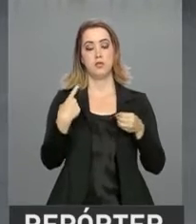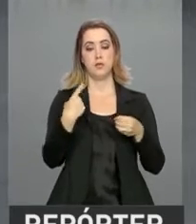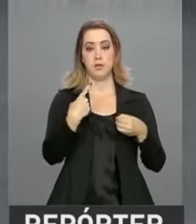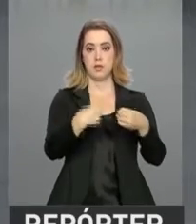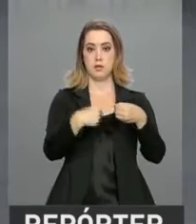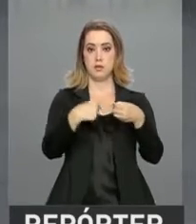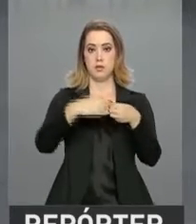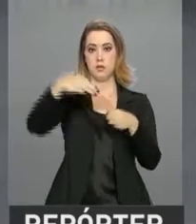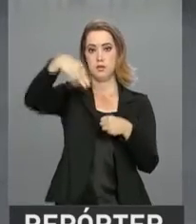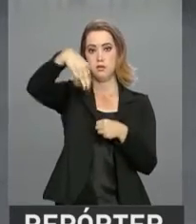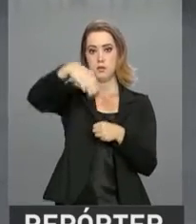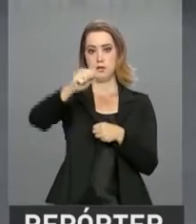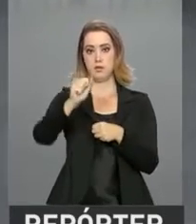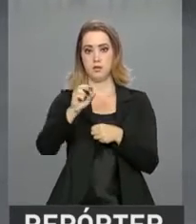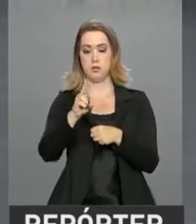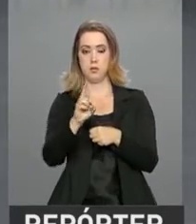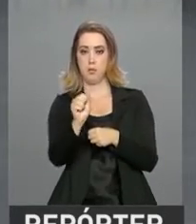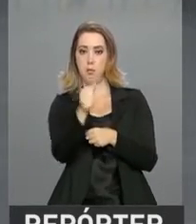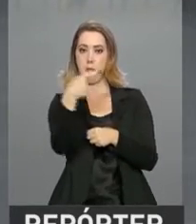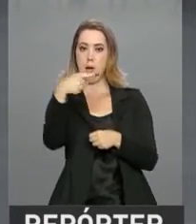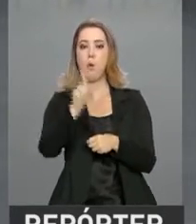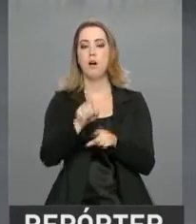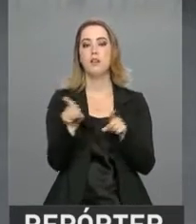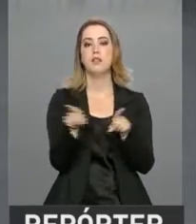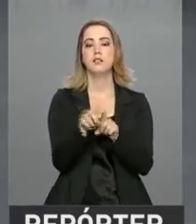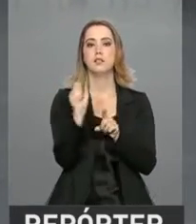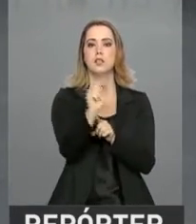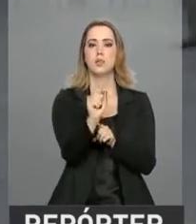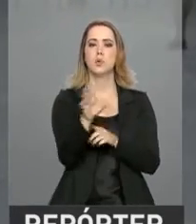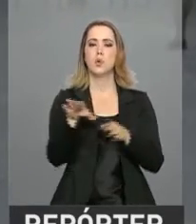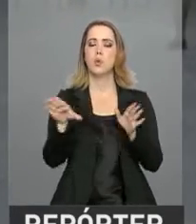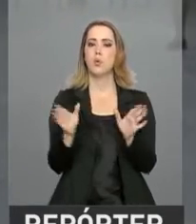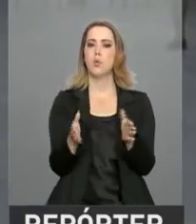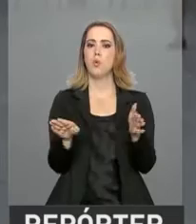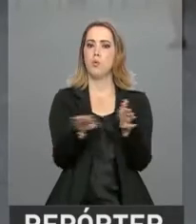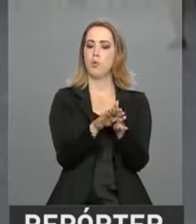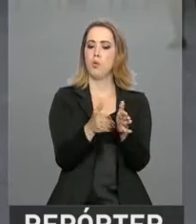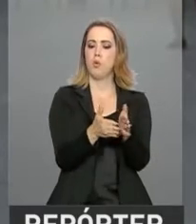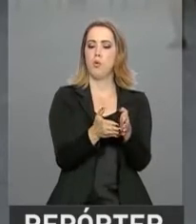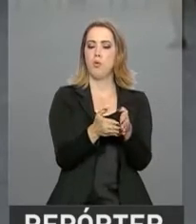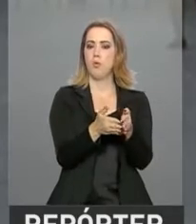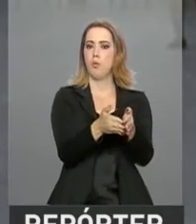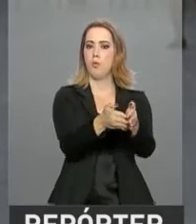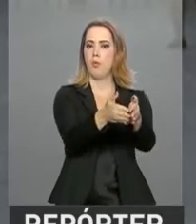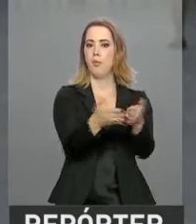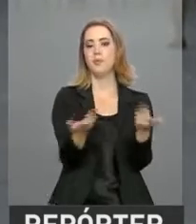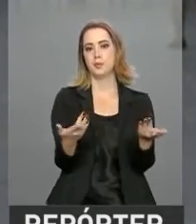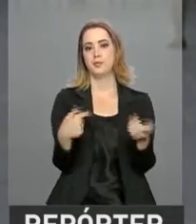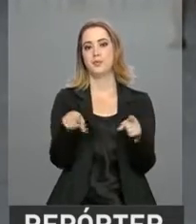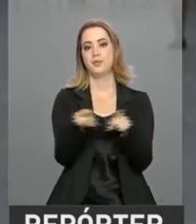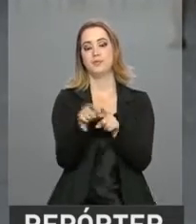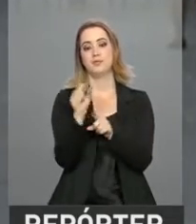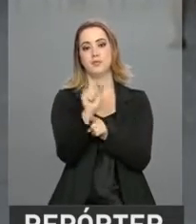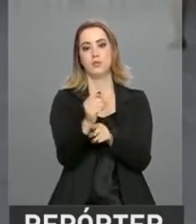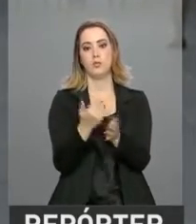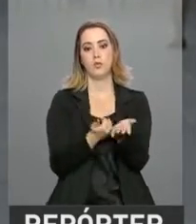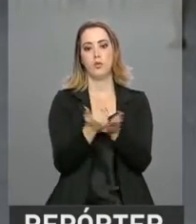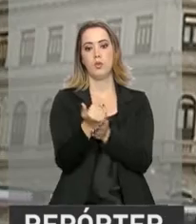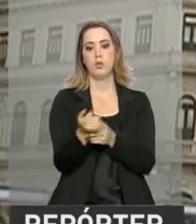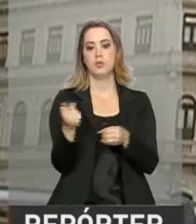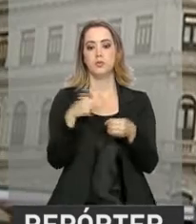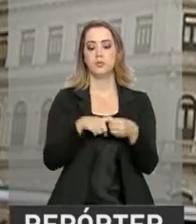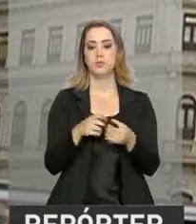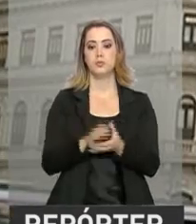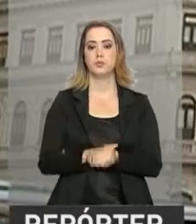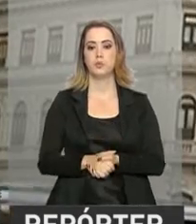é mais uma atração do Porto Maravilha, que tem ganhado várias atrações culturais desde que começou a ser revitalizado.